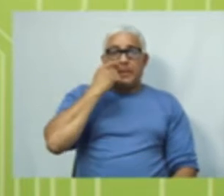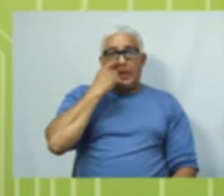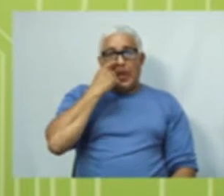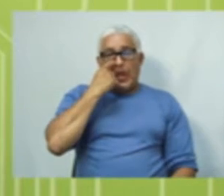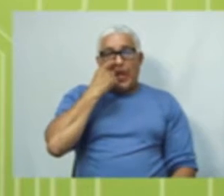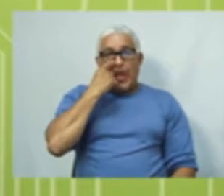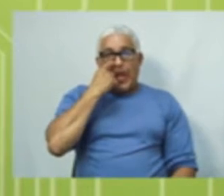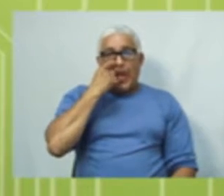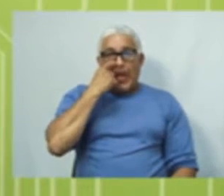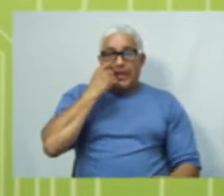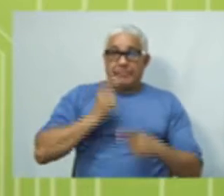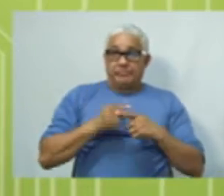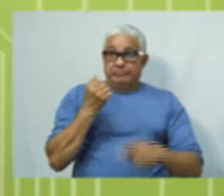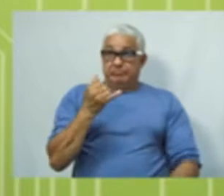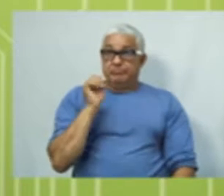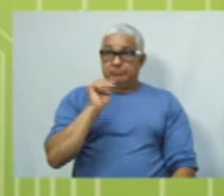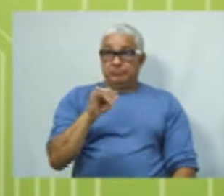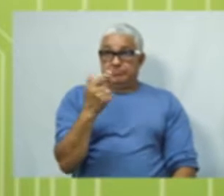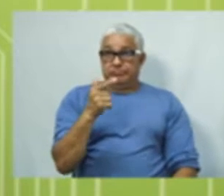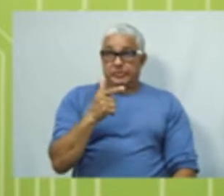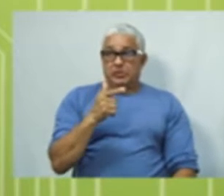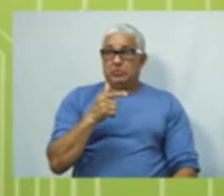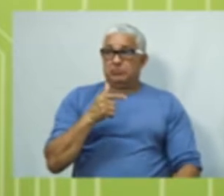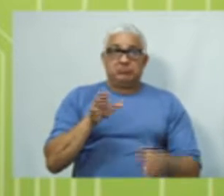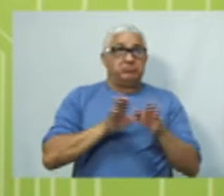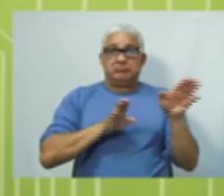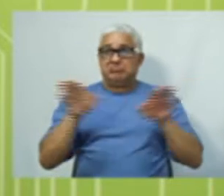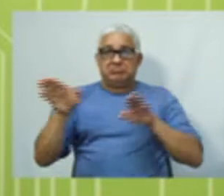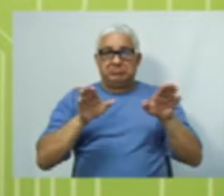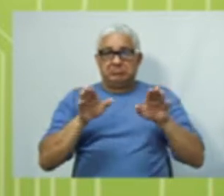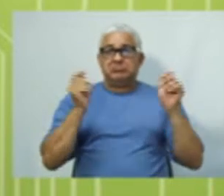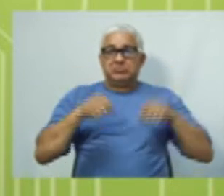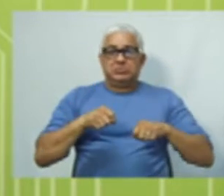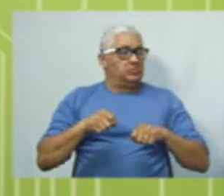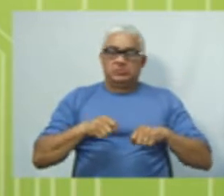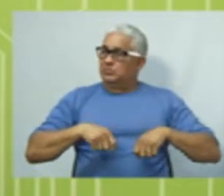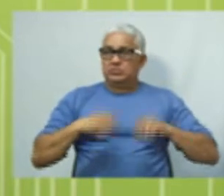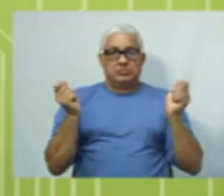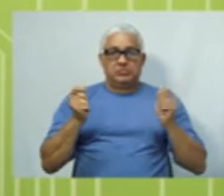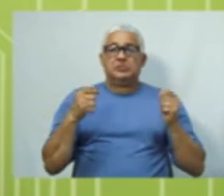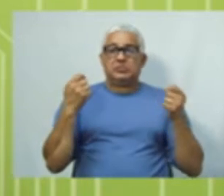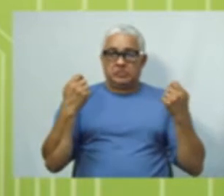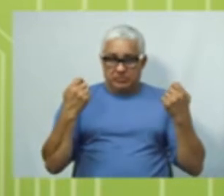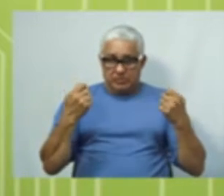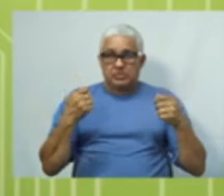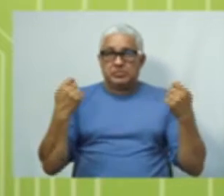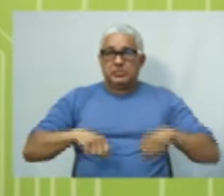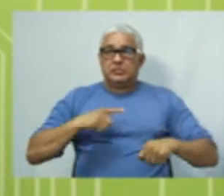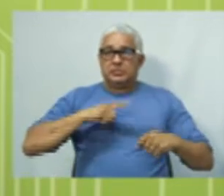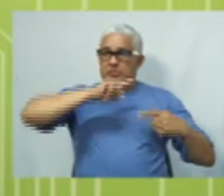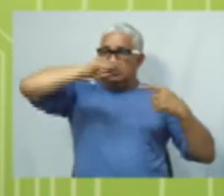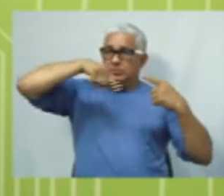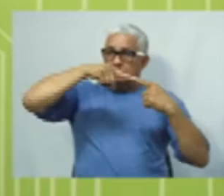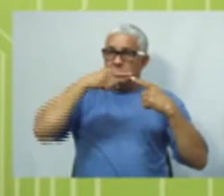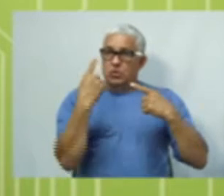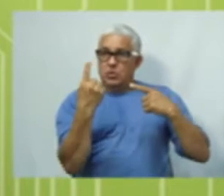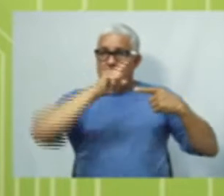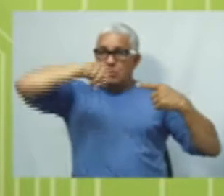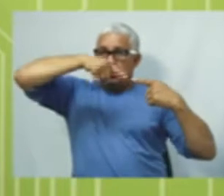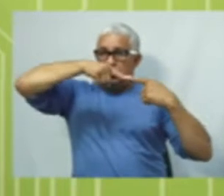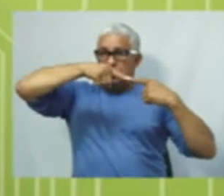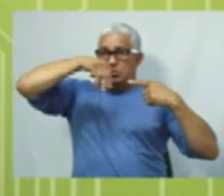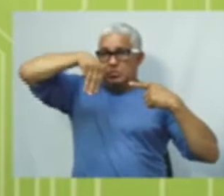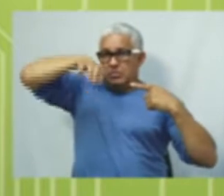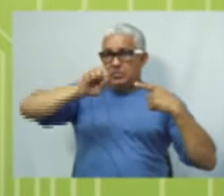senão qualquer direção me serve. E não é isso. Eu preciso ter um alvo, eu preciso ter um objetivo, eu preciso ter uma